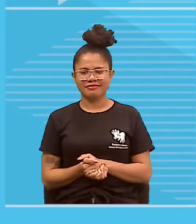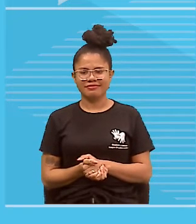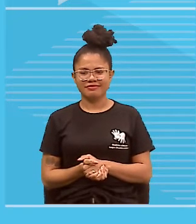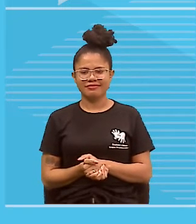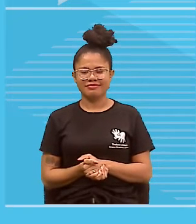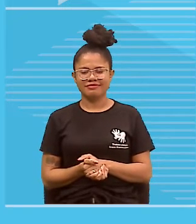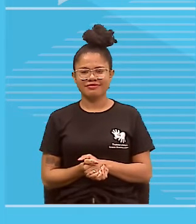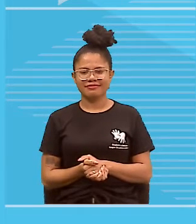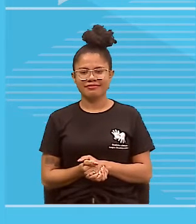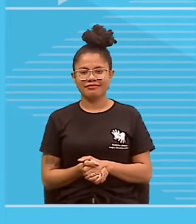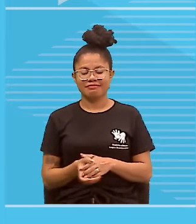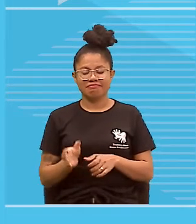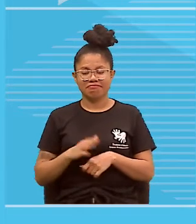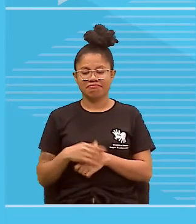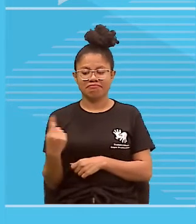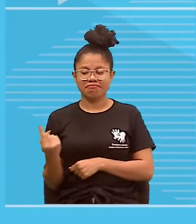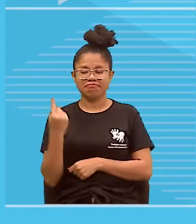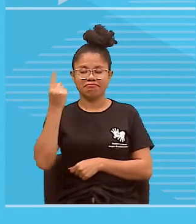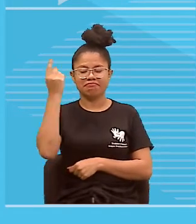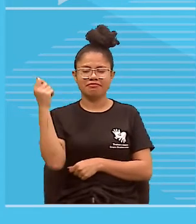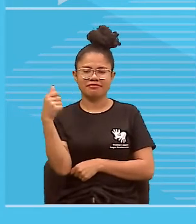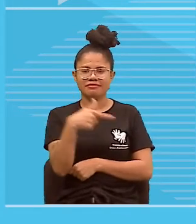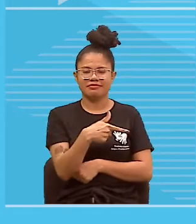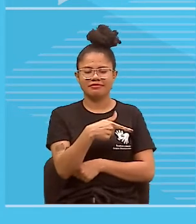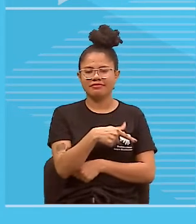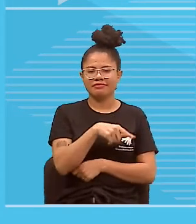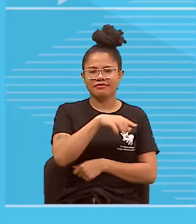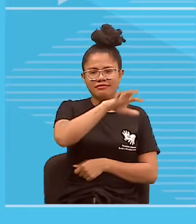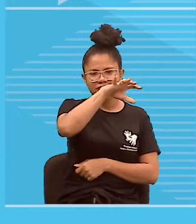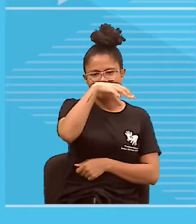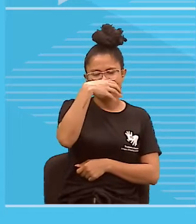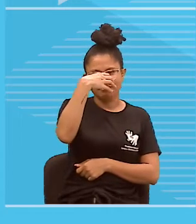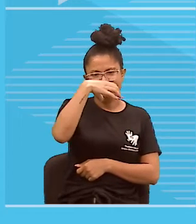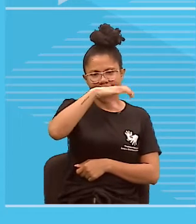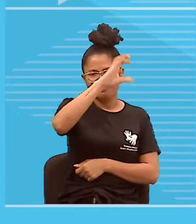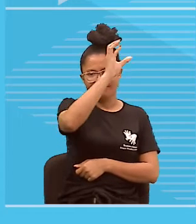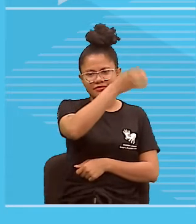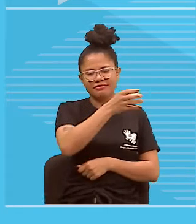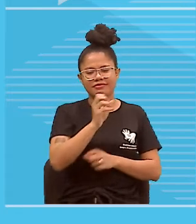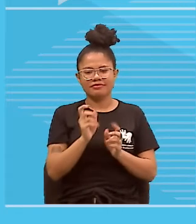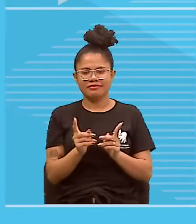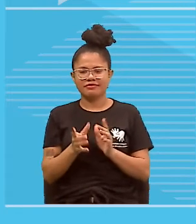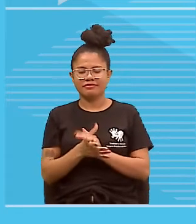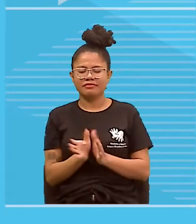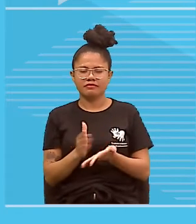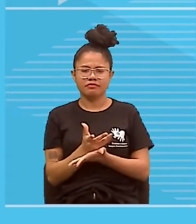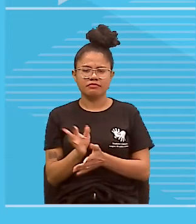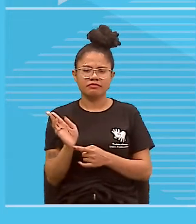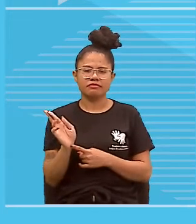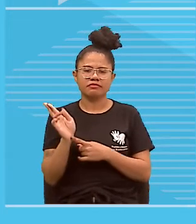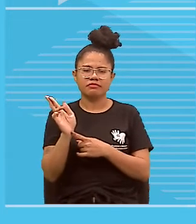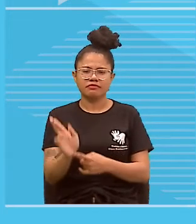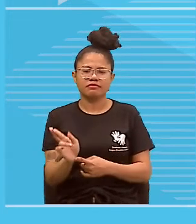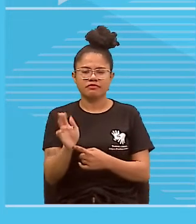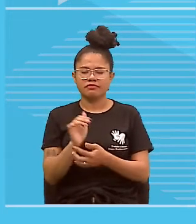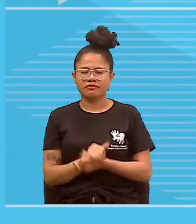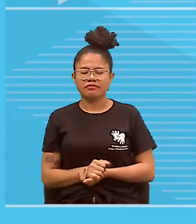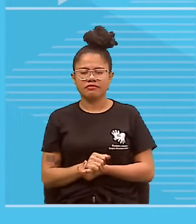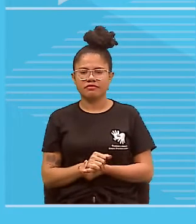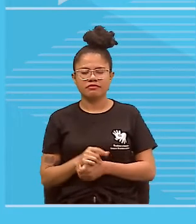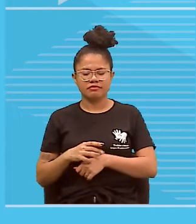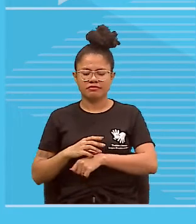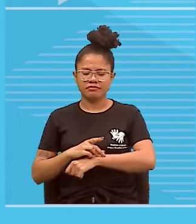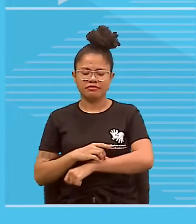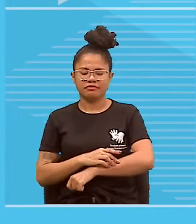não ele é muito maior Então olha só e o elefante é gigante né é um dos poucos representantes da mega fauna né